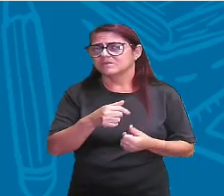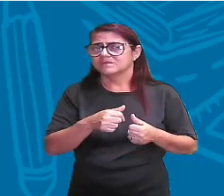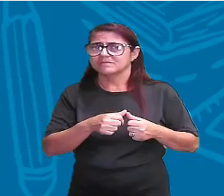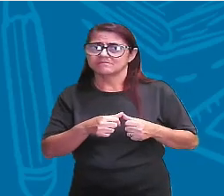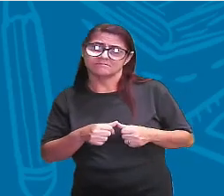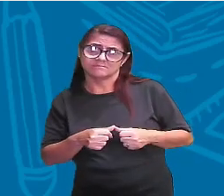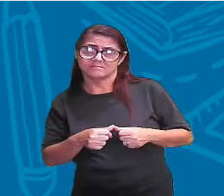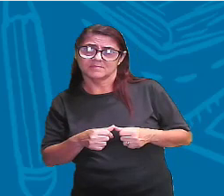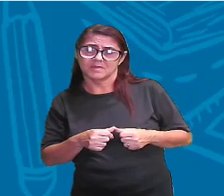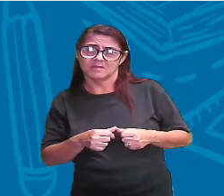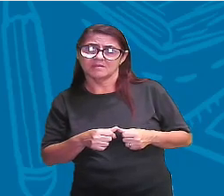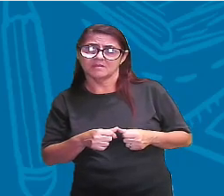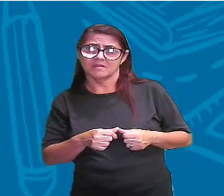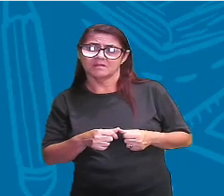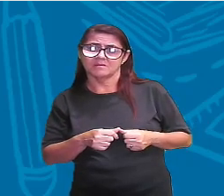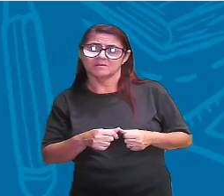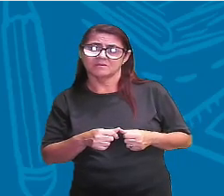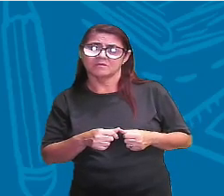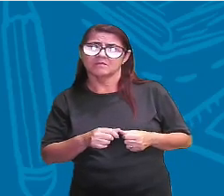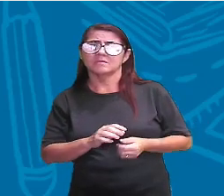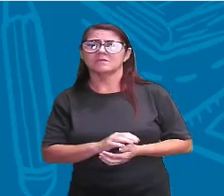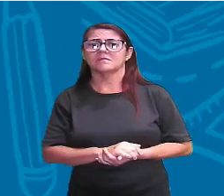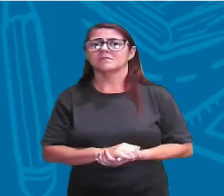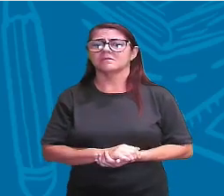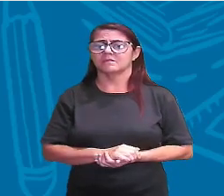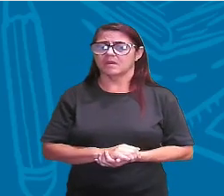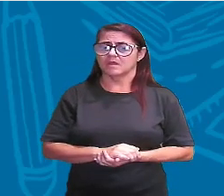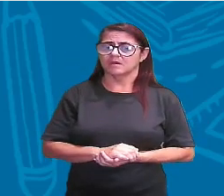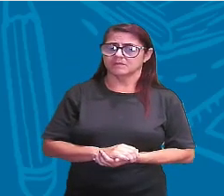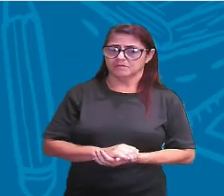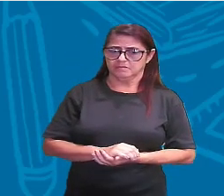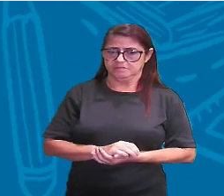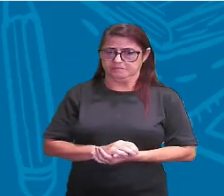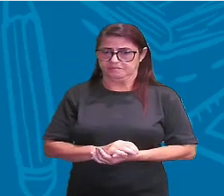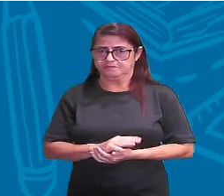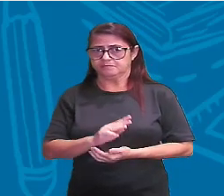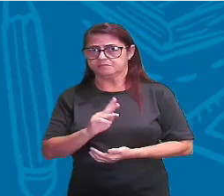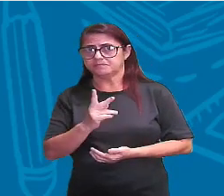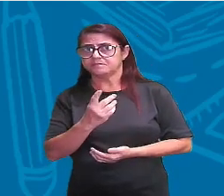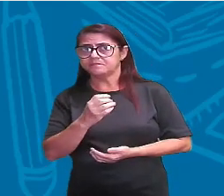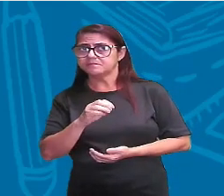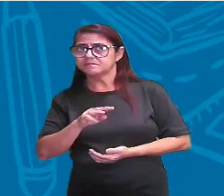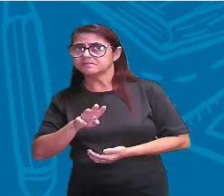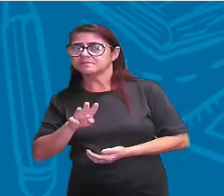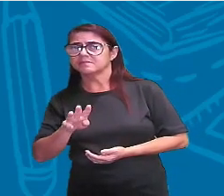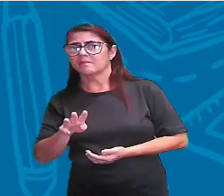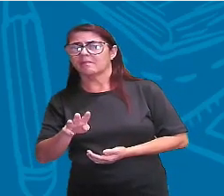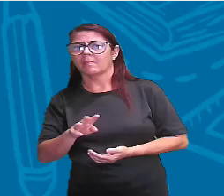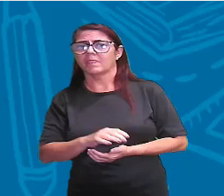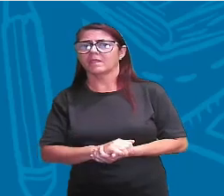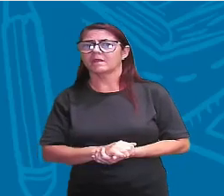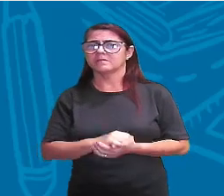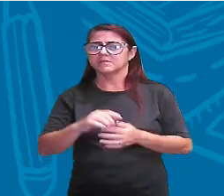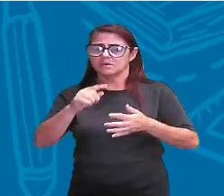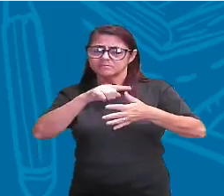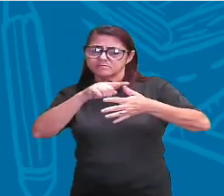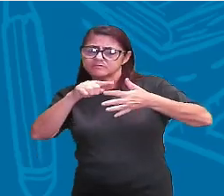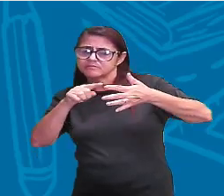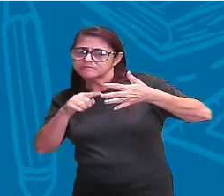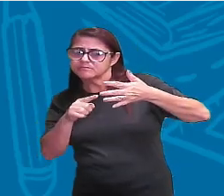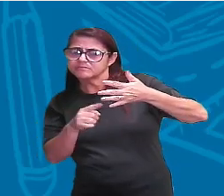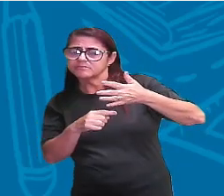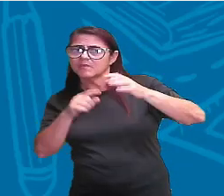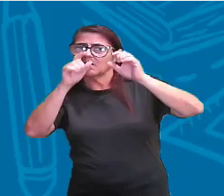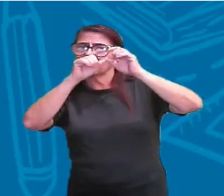How? Pronúncia certinha? How, nunca who, certo? Então, nós temos aí todos eles empregados nas